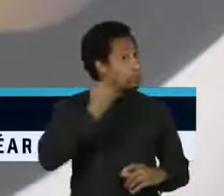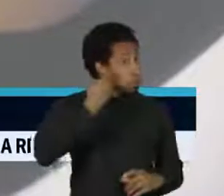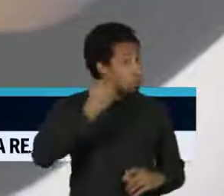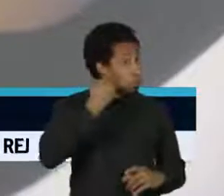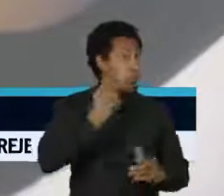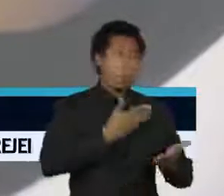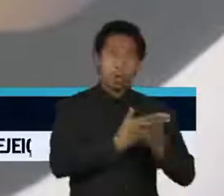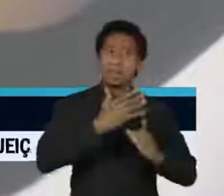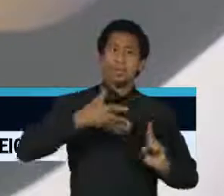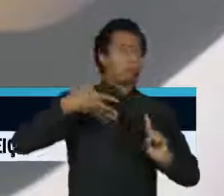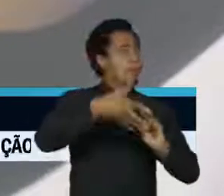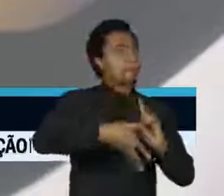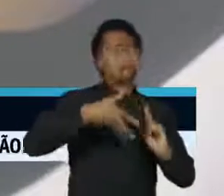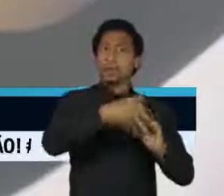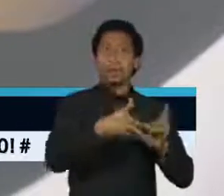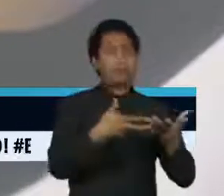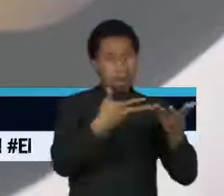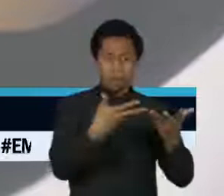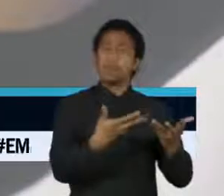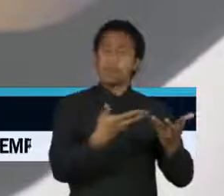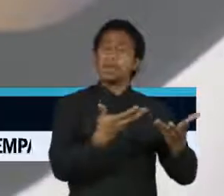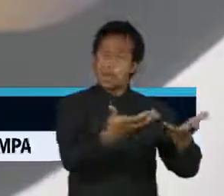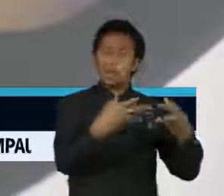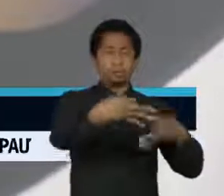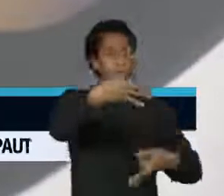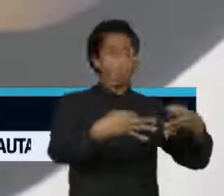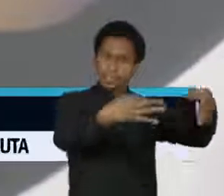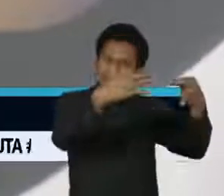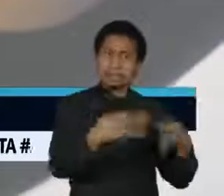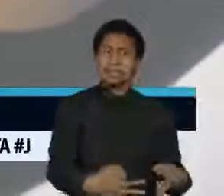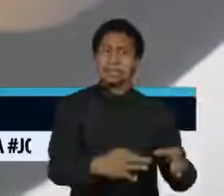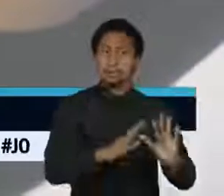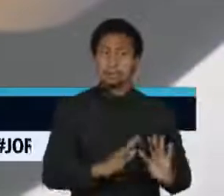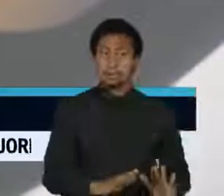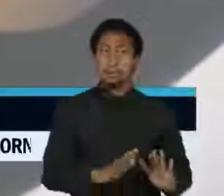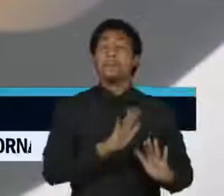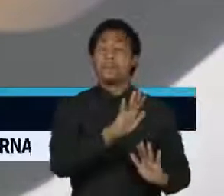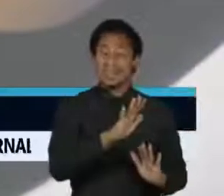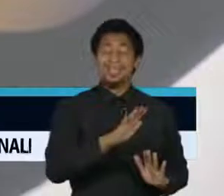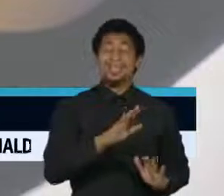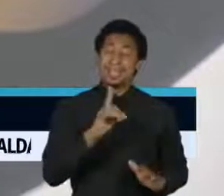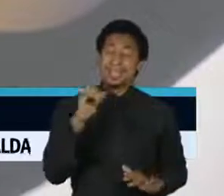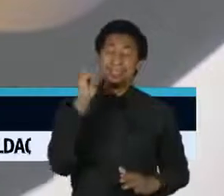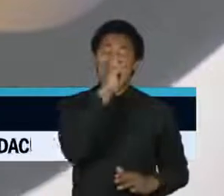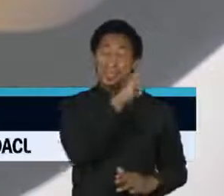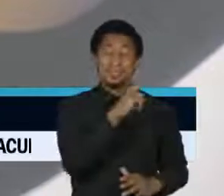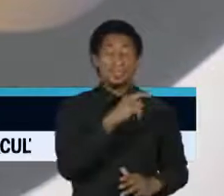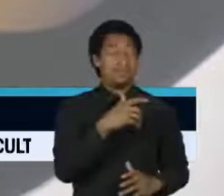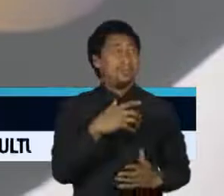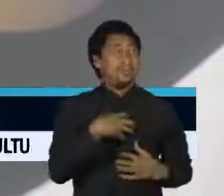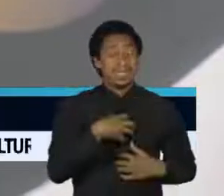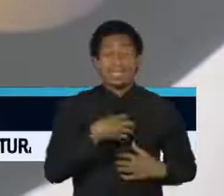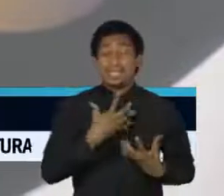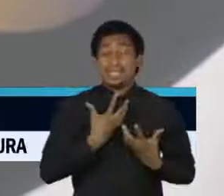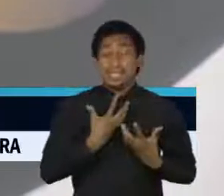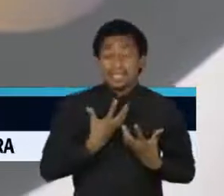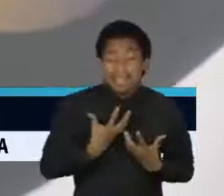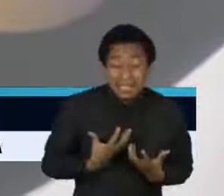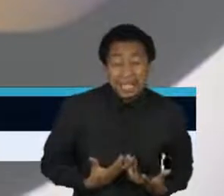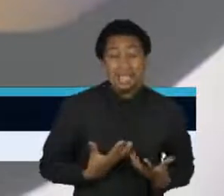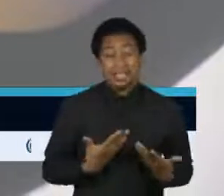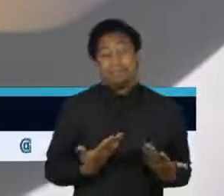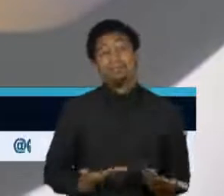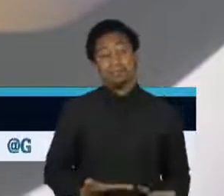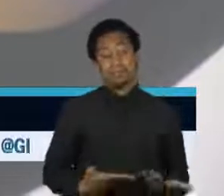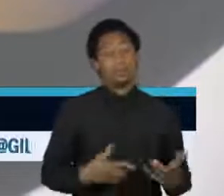a falar mas eu acho que mais chama atenção Talvez seja chegar cansado lá na hora de falar sobre 3ª via